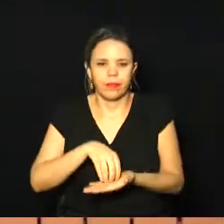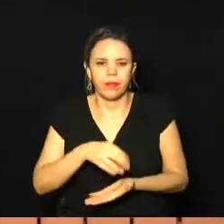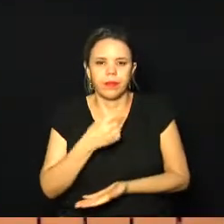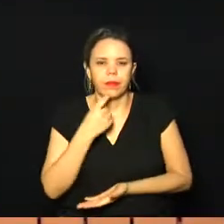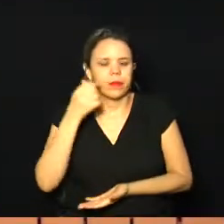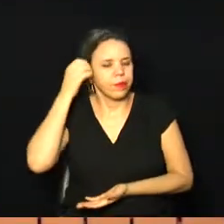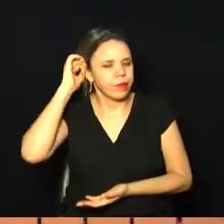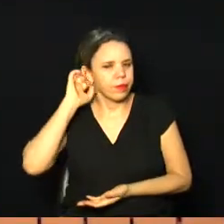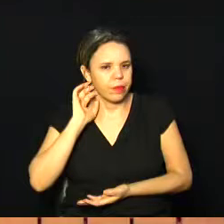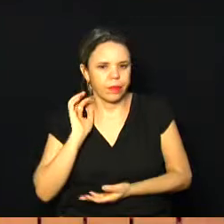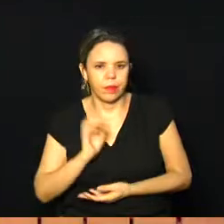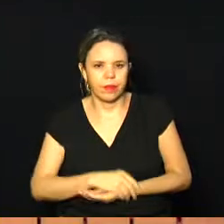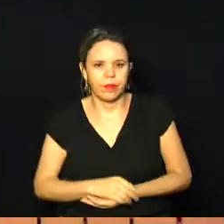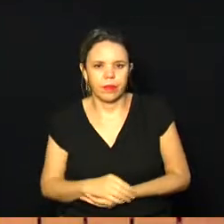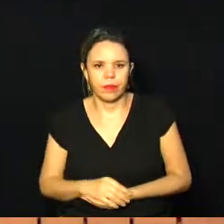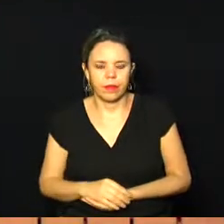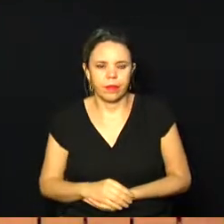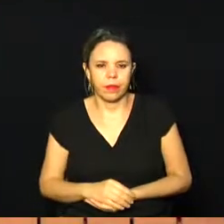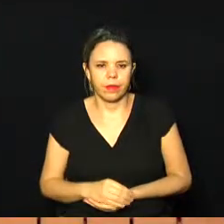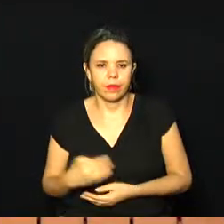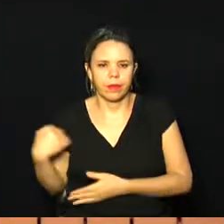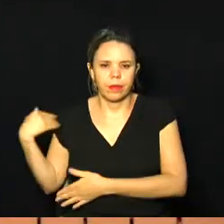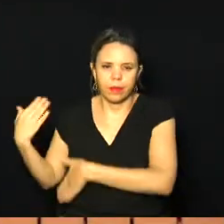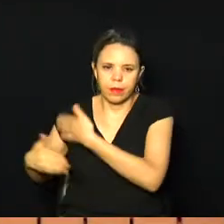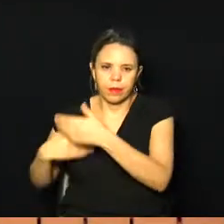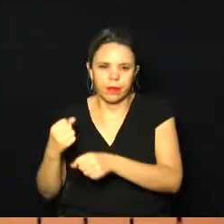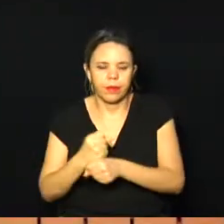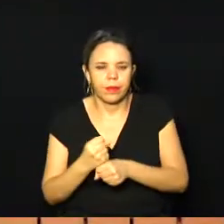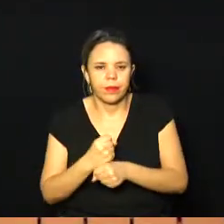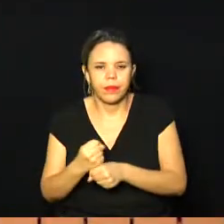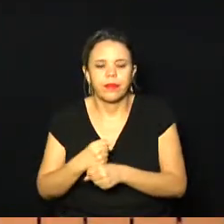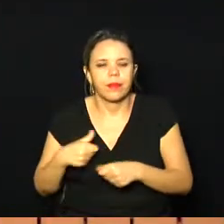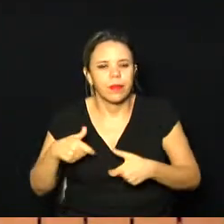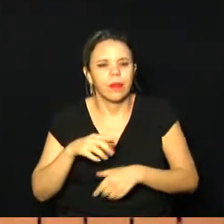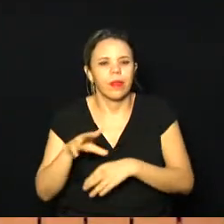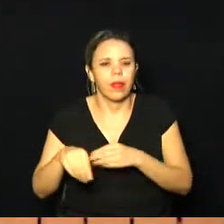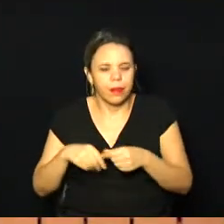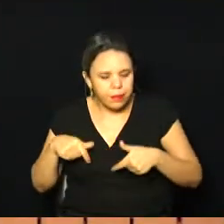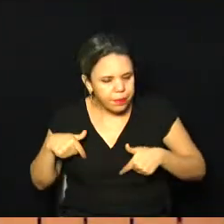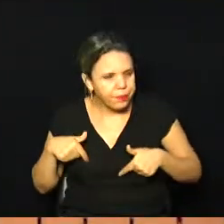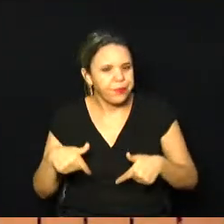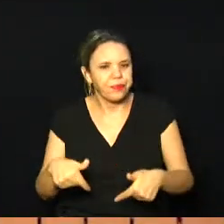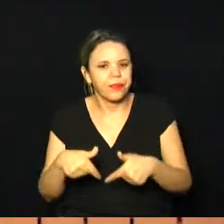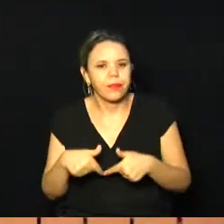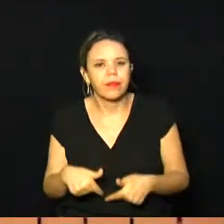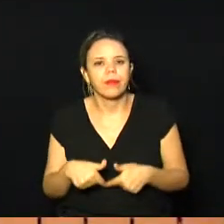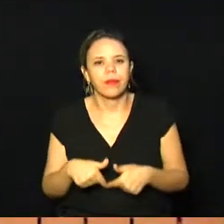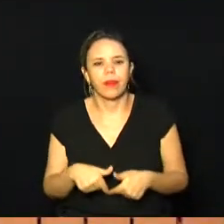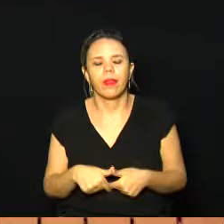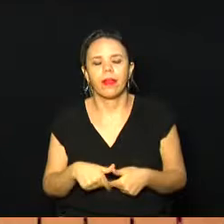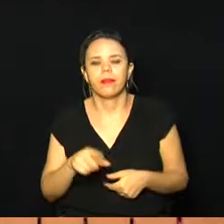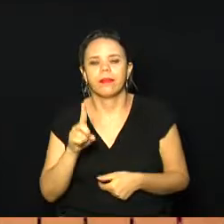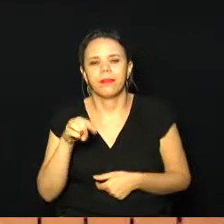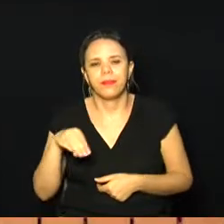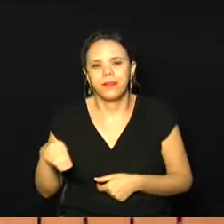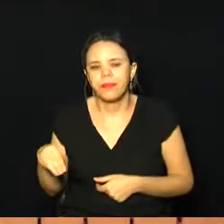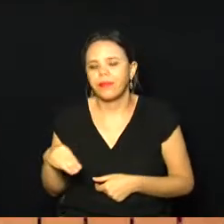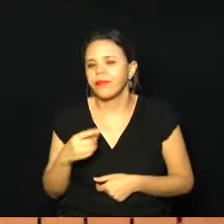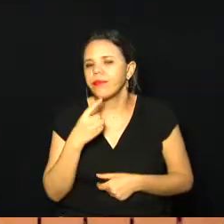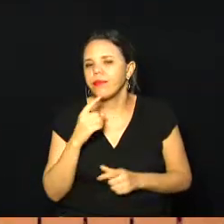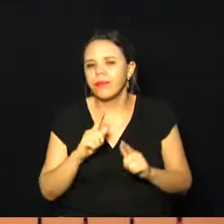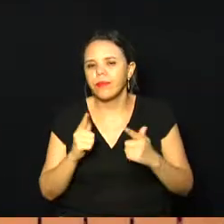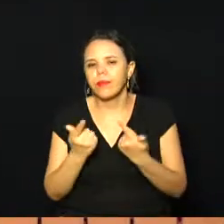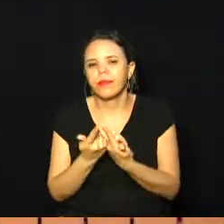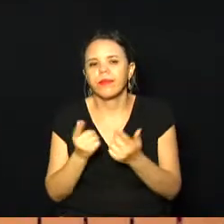Campinas. Com o passar dos anos, e a gente vai atuando aí junto à DDM, já aqui em Campinas, observei que a